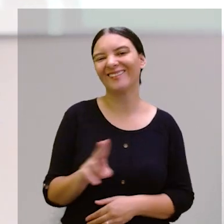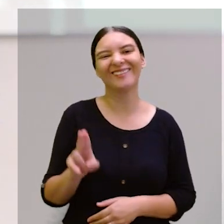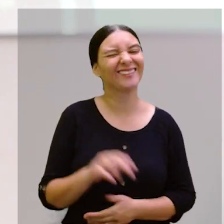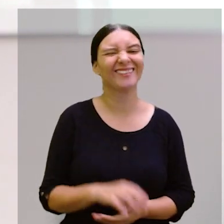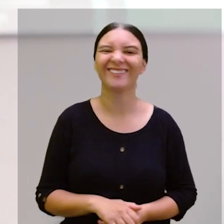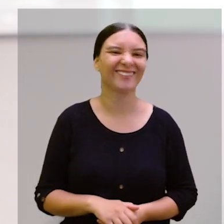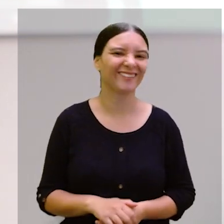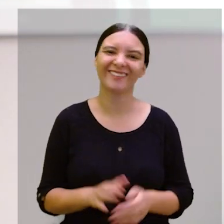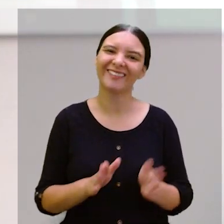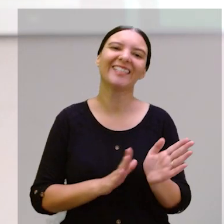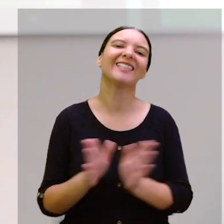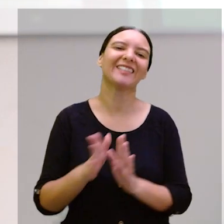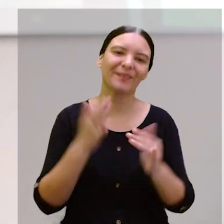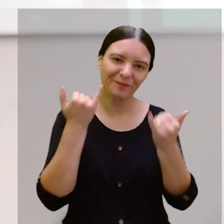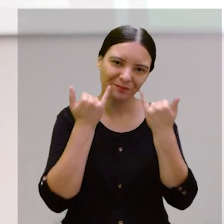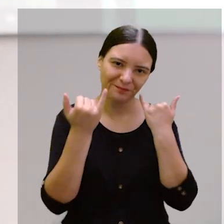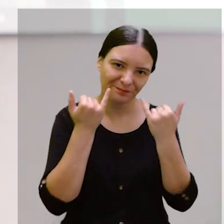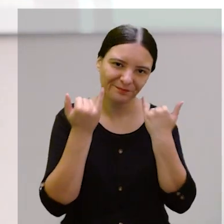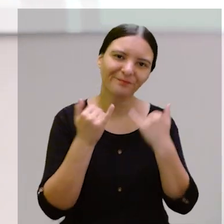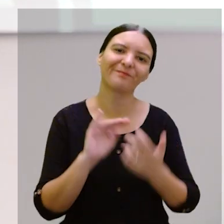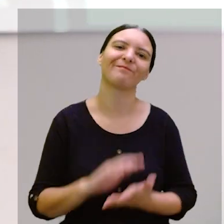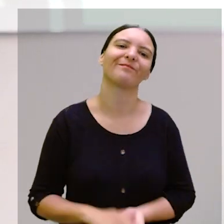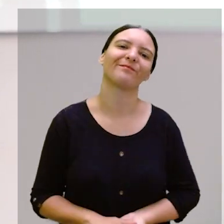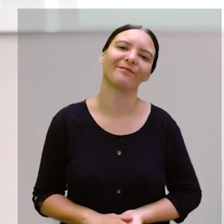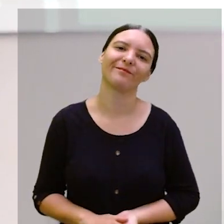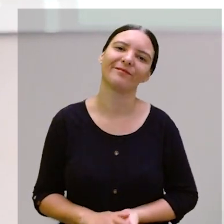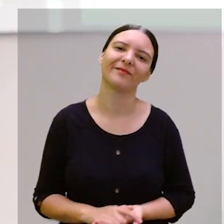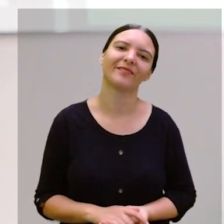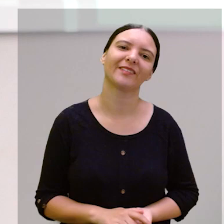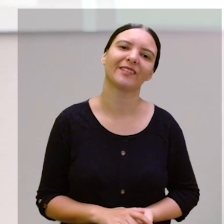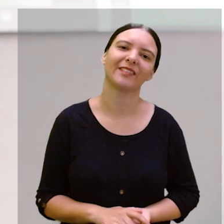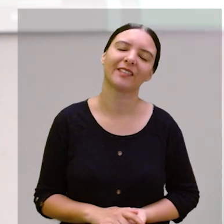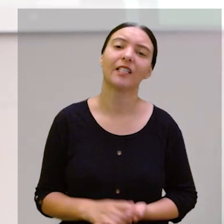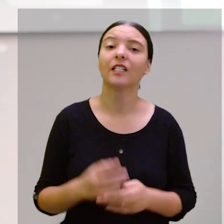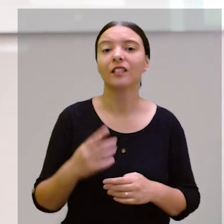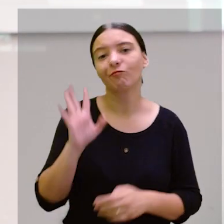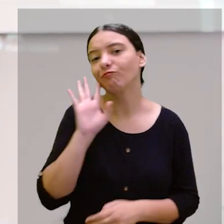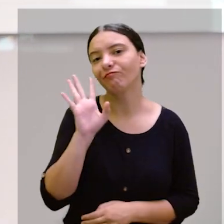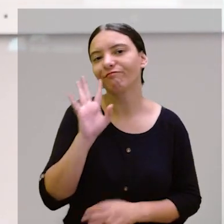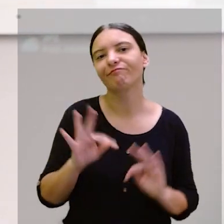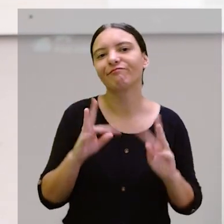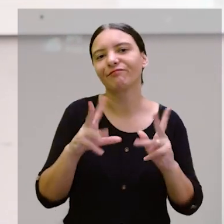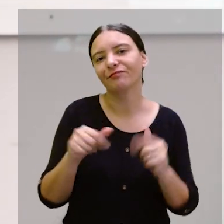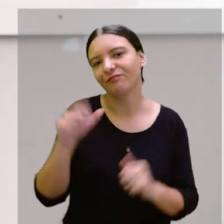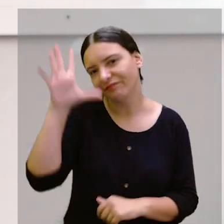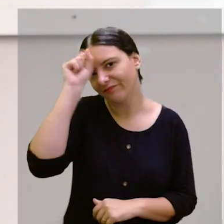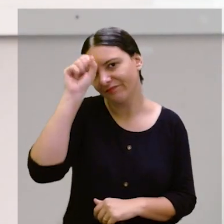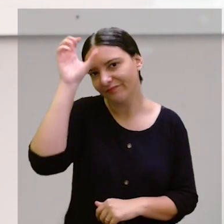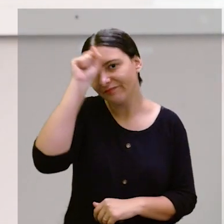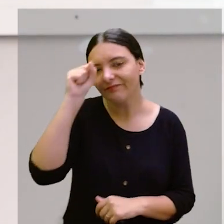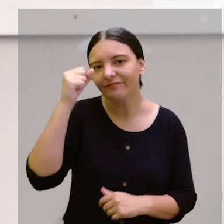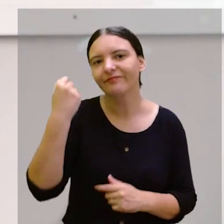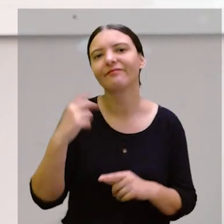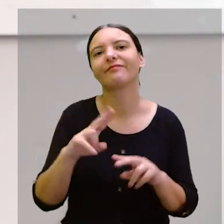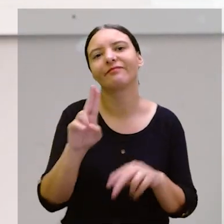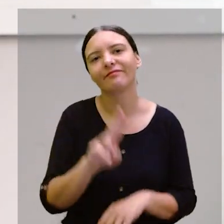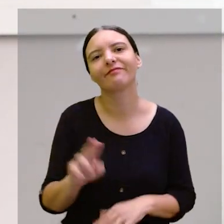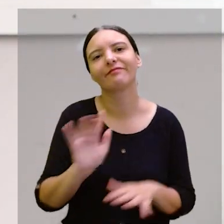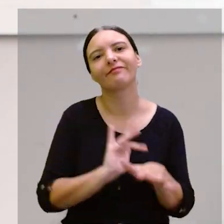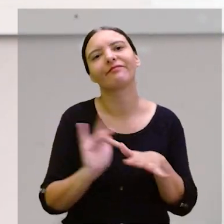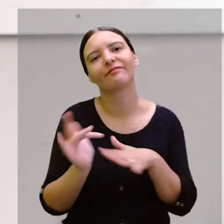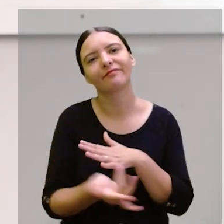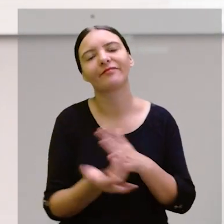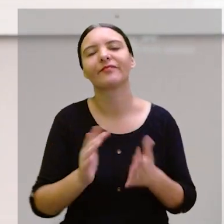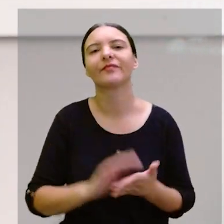isso, né? Esse acesso à informação, a tudo de bacana que a gente pode aprender através das redes sociais.